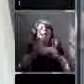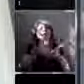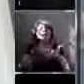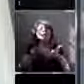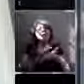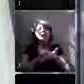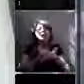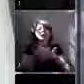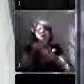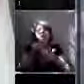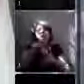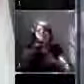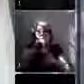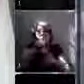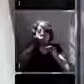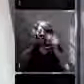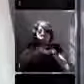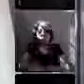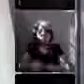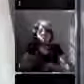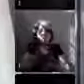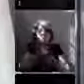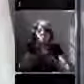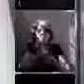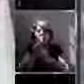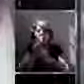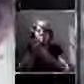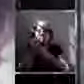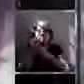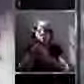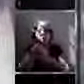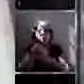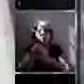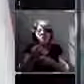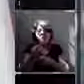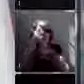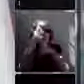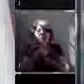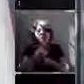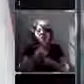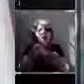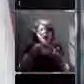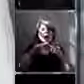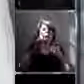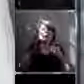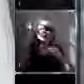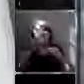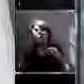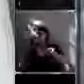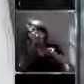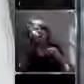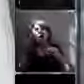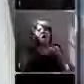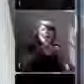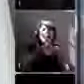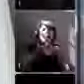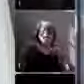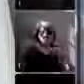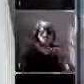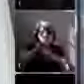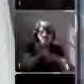preferências, normalmente lá no Google me chama a atenção apenas a questão da imagem, dos mapas. Então, no nosso